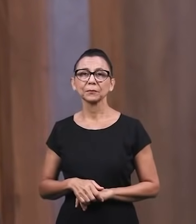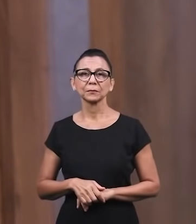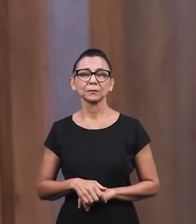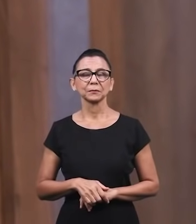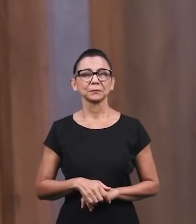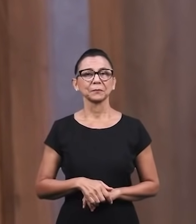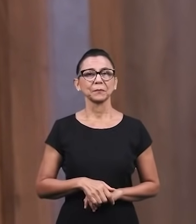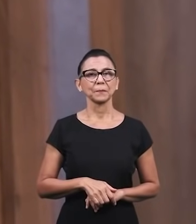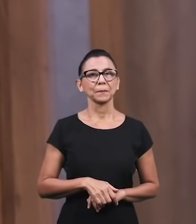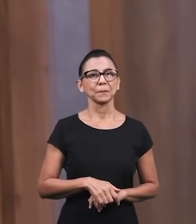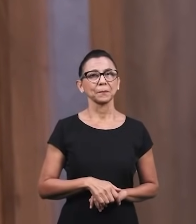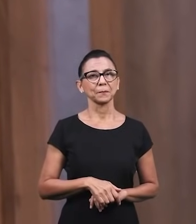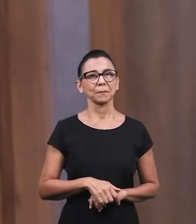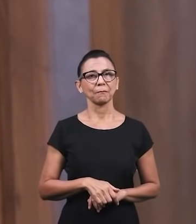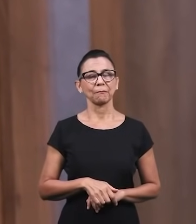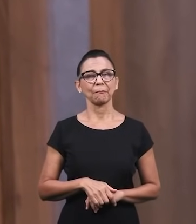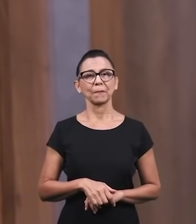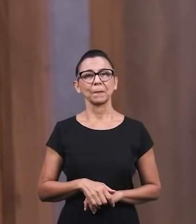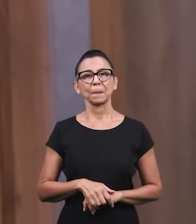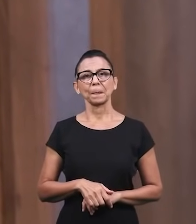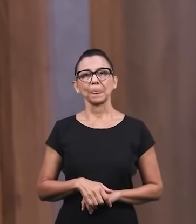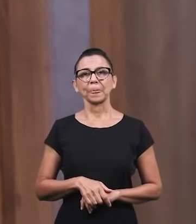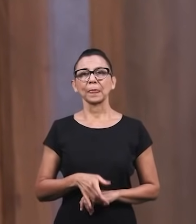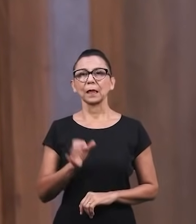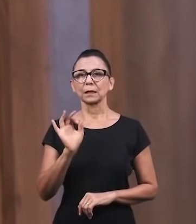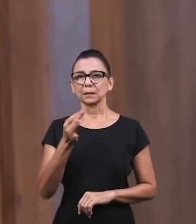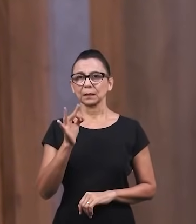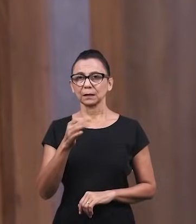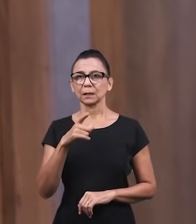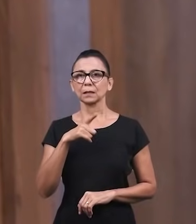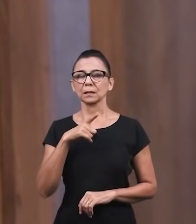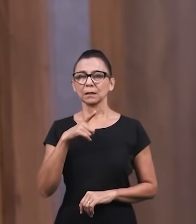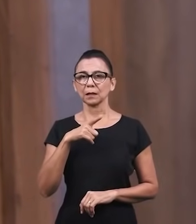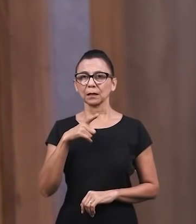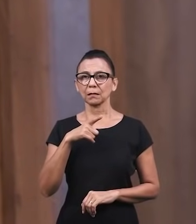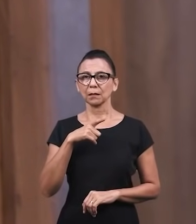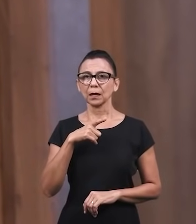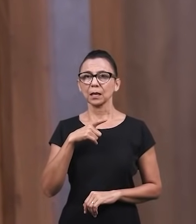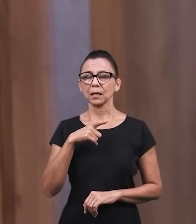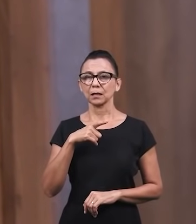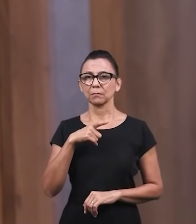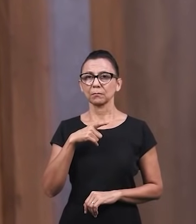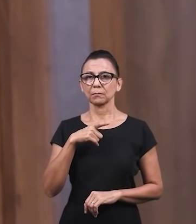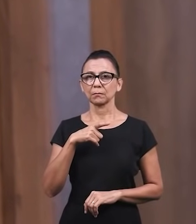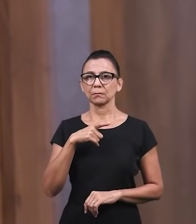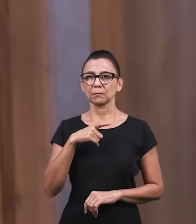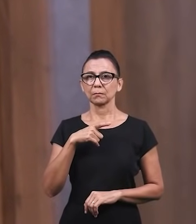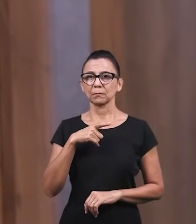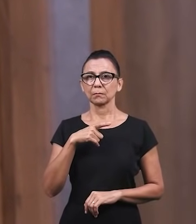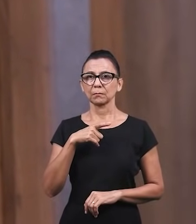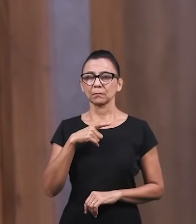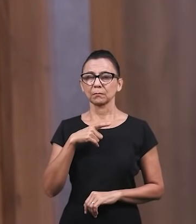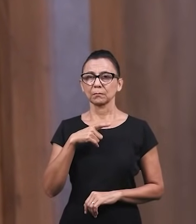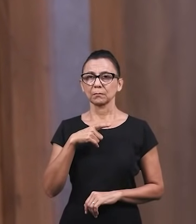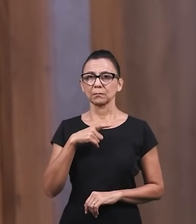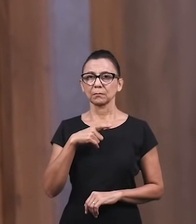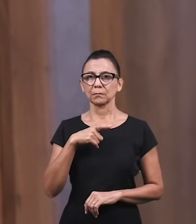pode ter certeza agora de que a palavra do Senhor se cumpre agora no seu